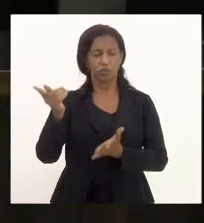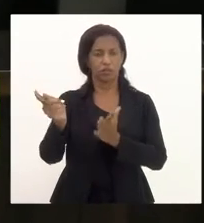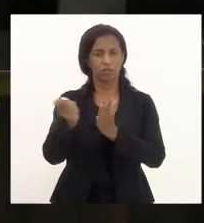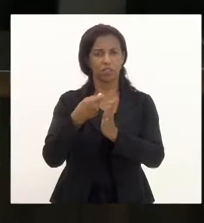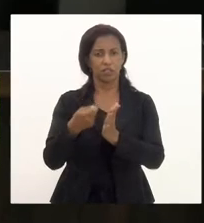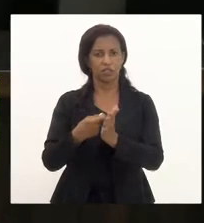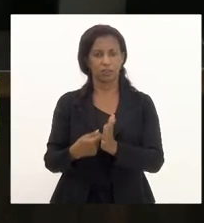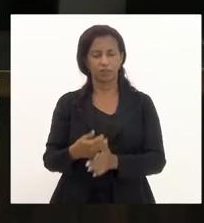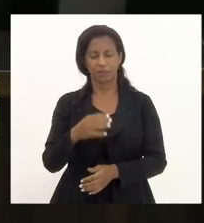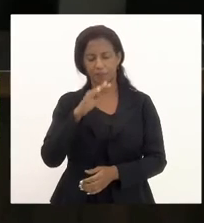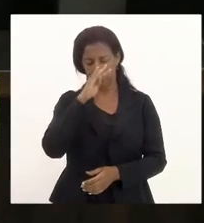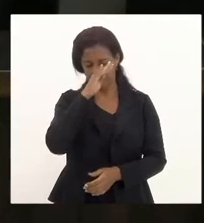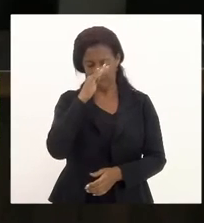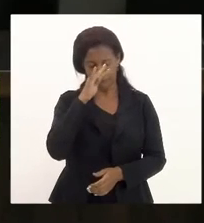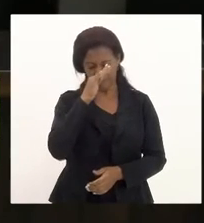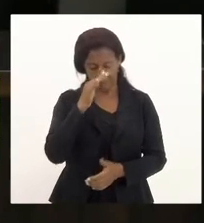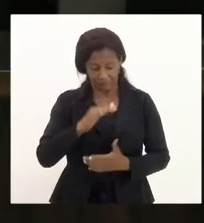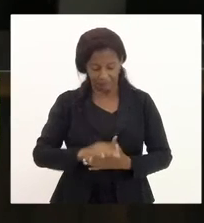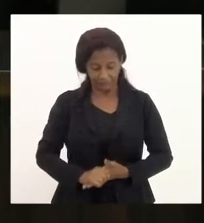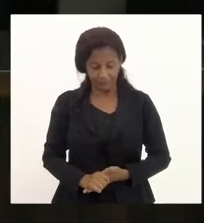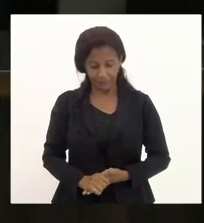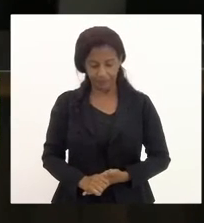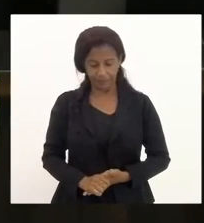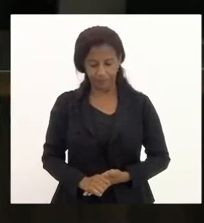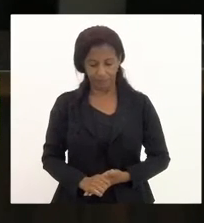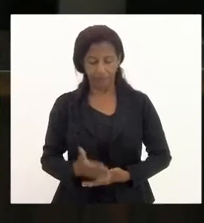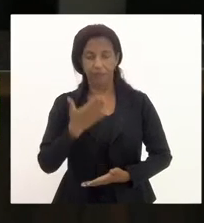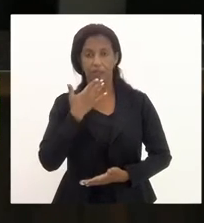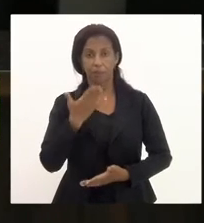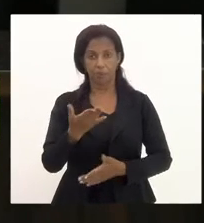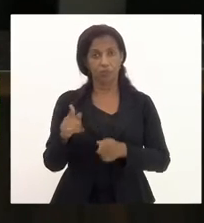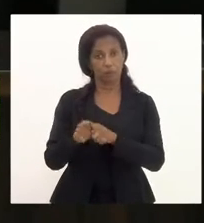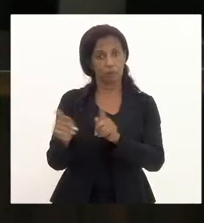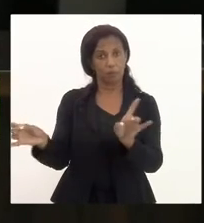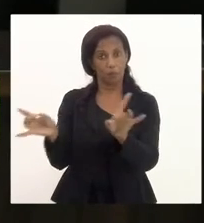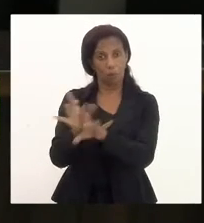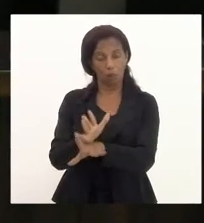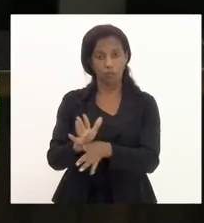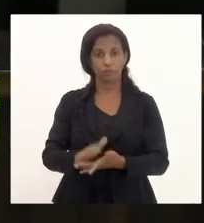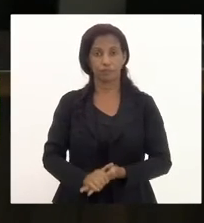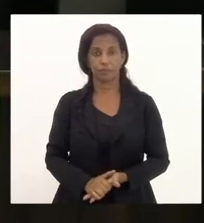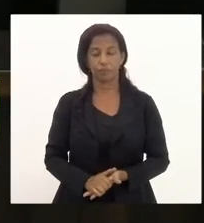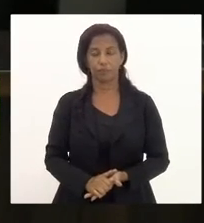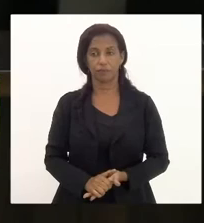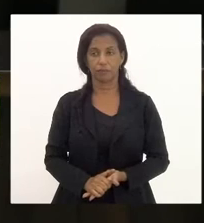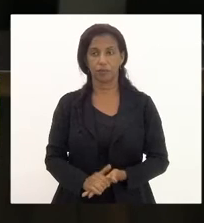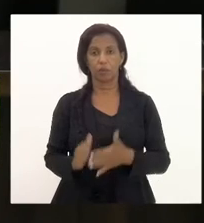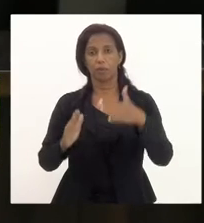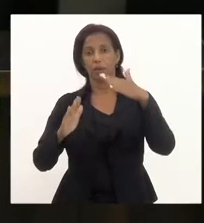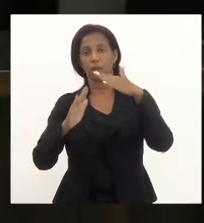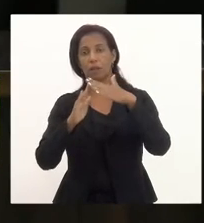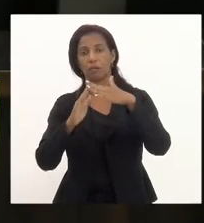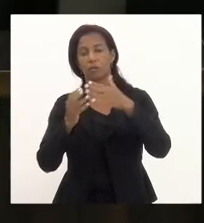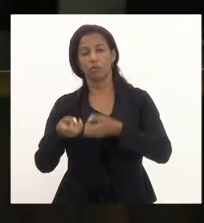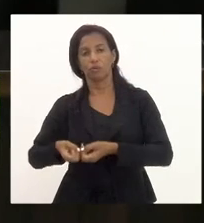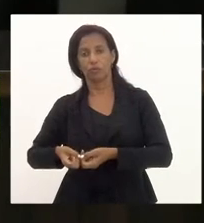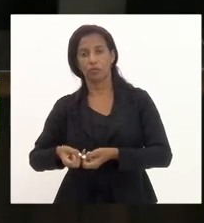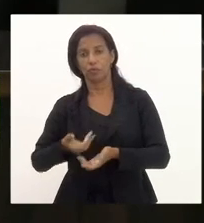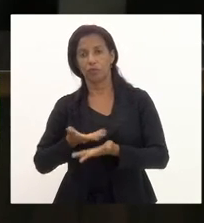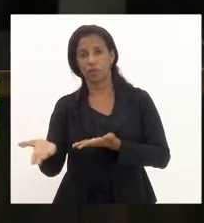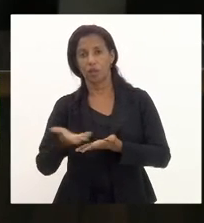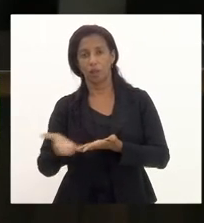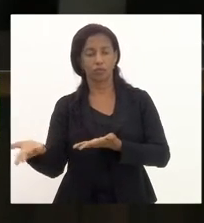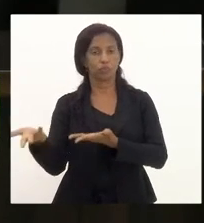sobre esse tema queria já de pronto é sobre teto de gastos